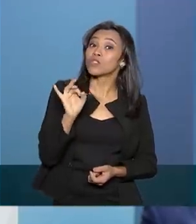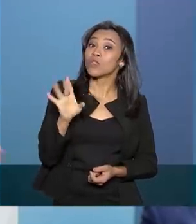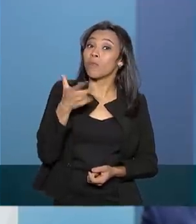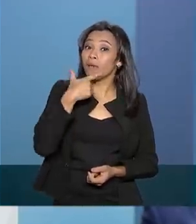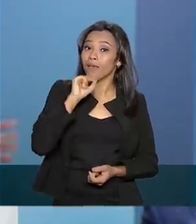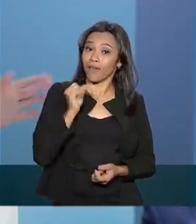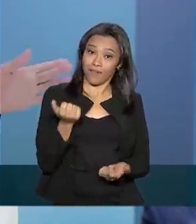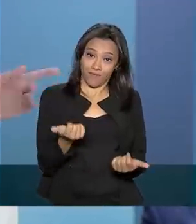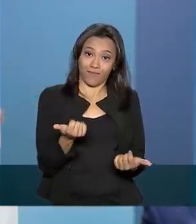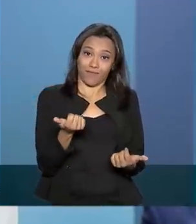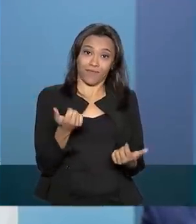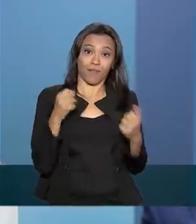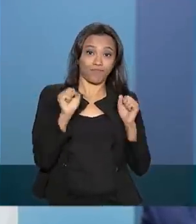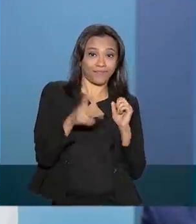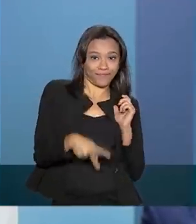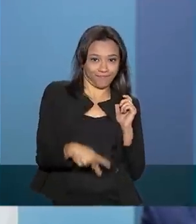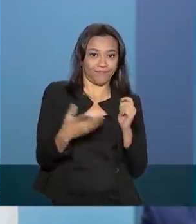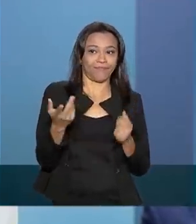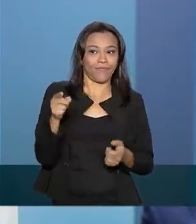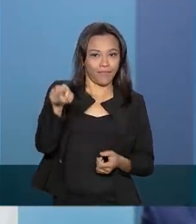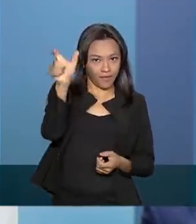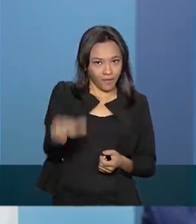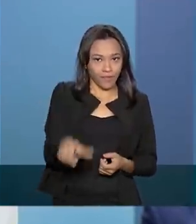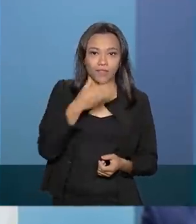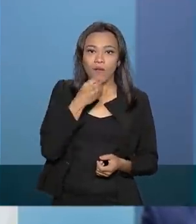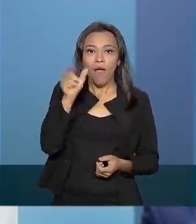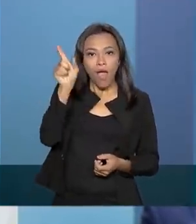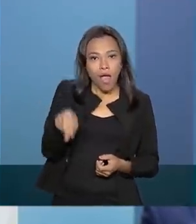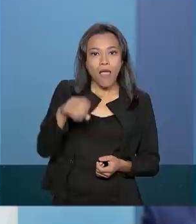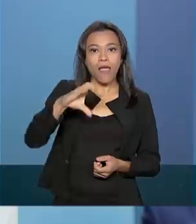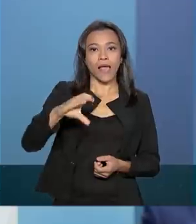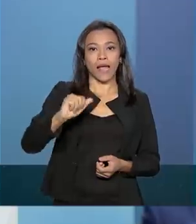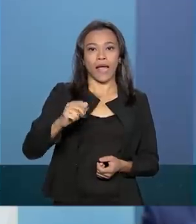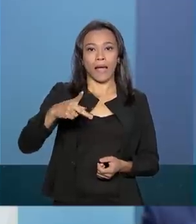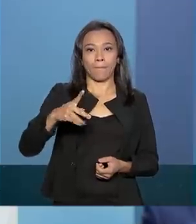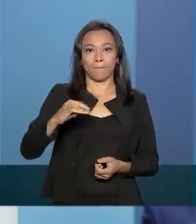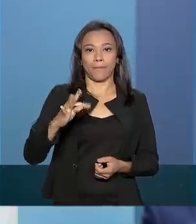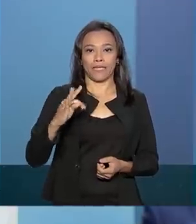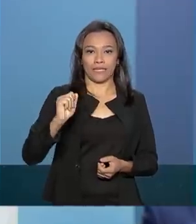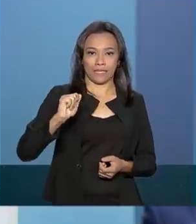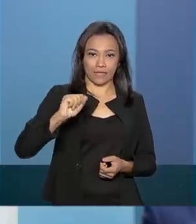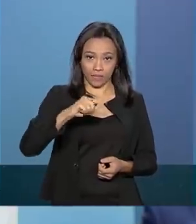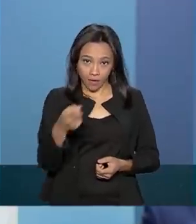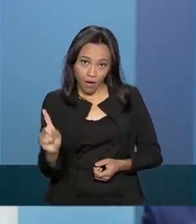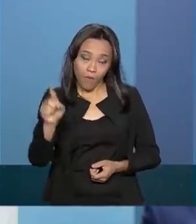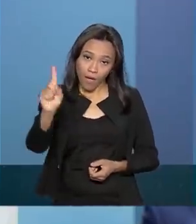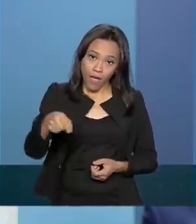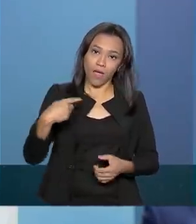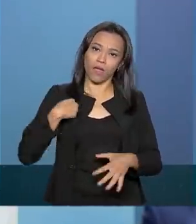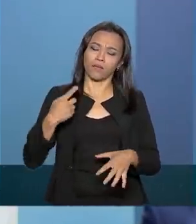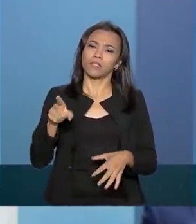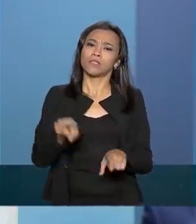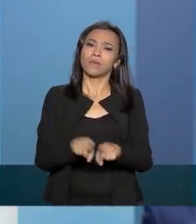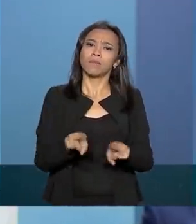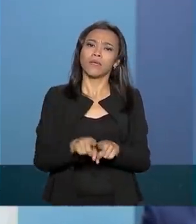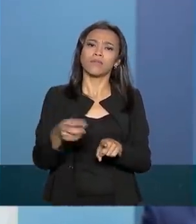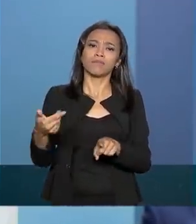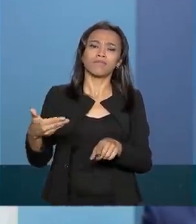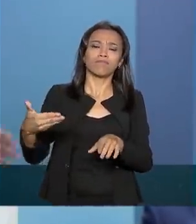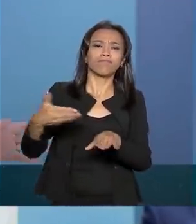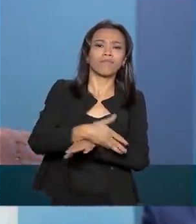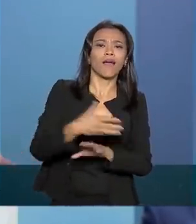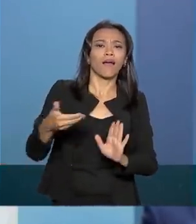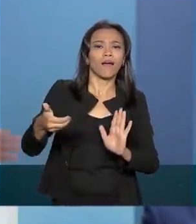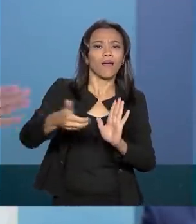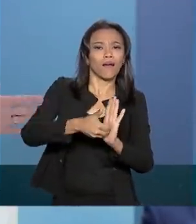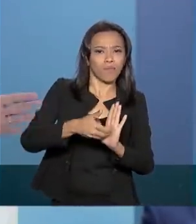ok? O Tarcísio também é capitão, é formado pelo IME, é concursado da Câmara dos Deputados.